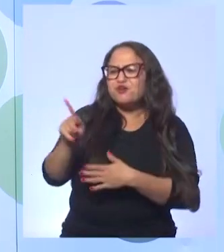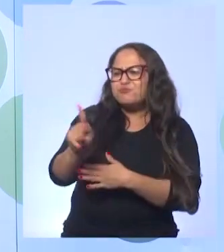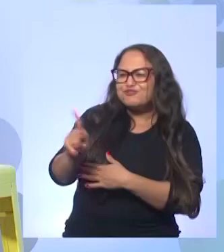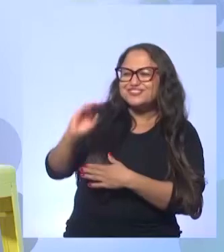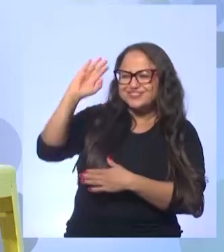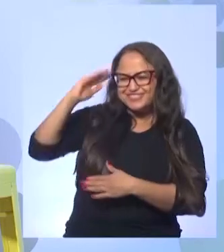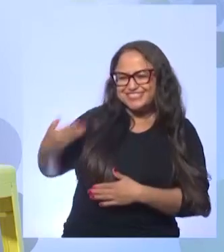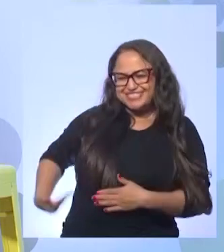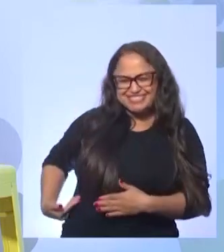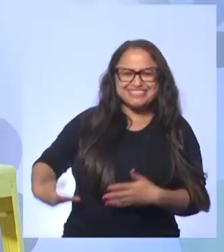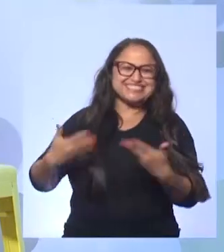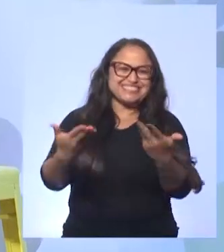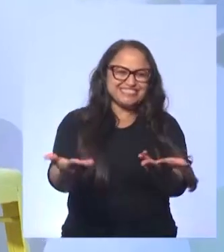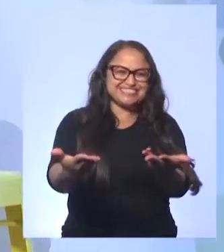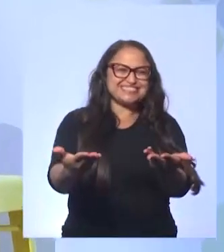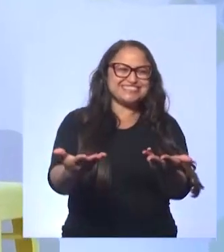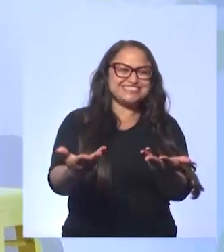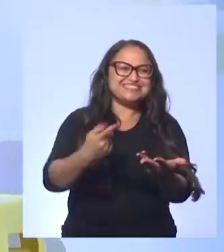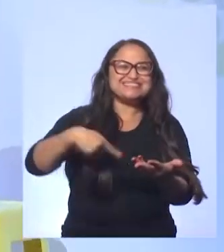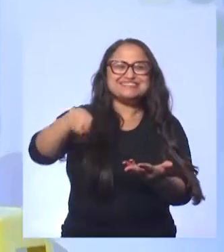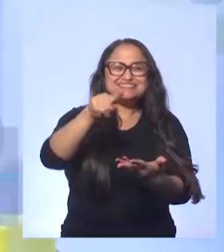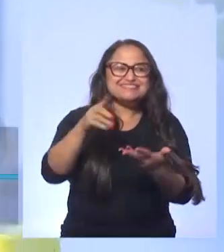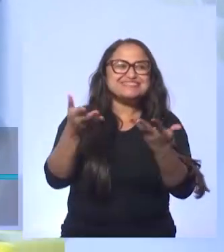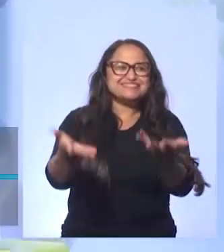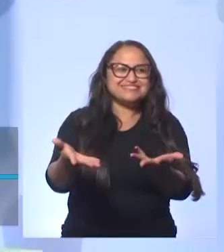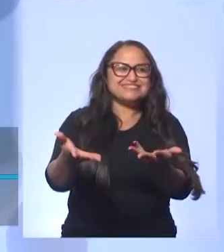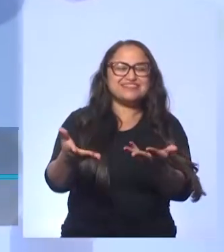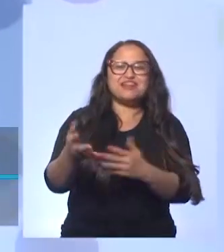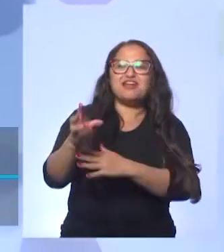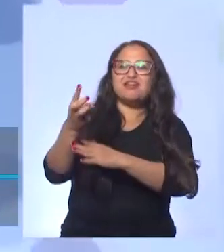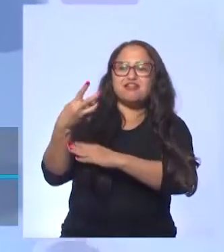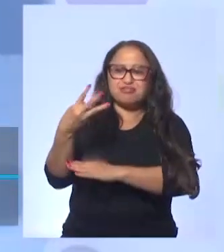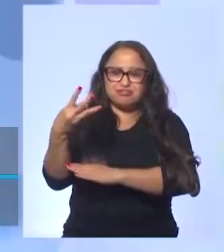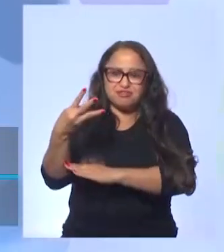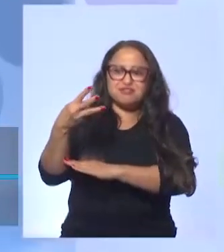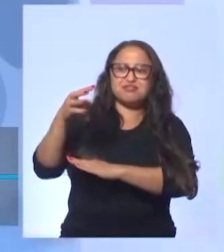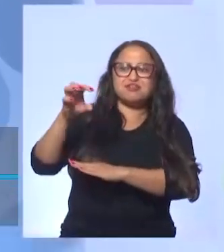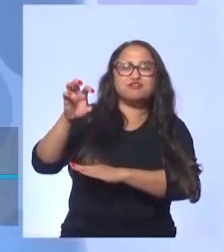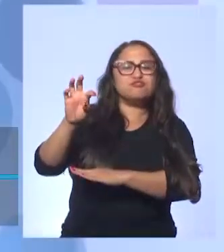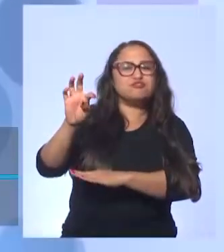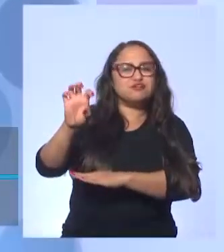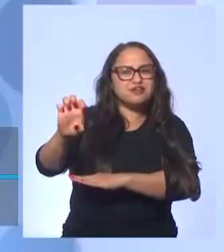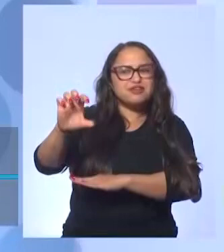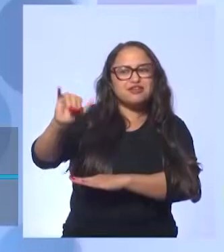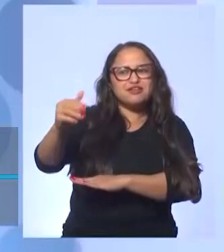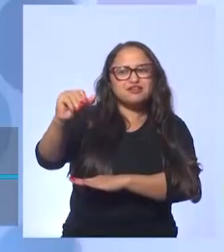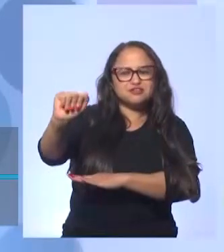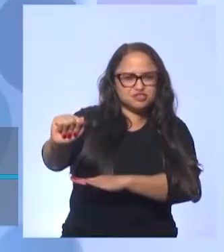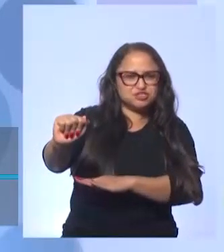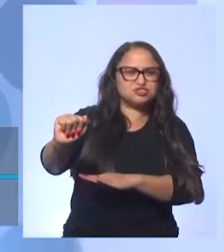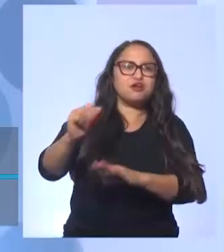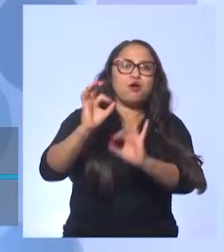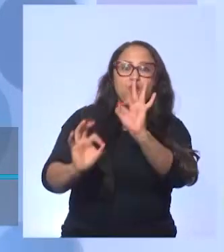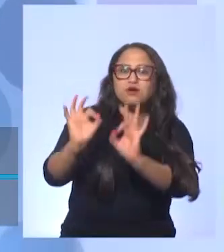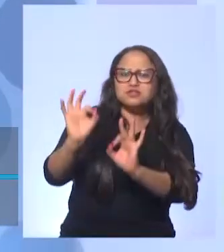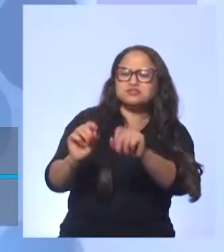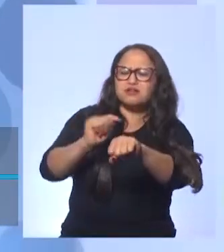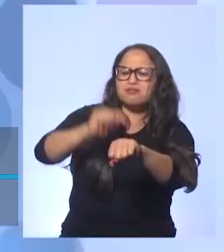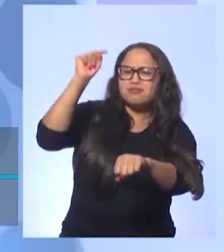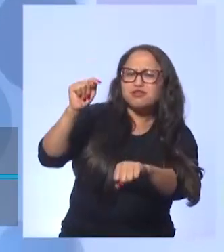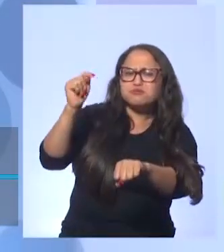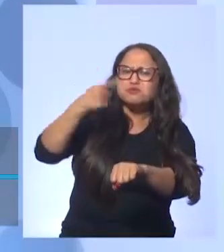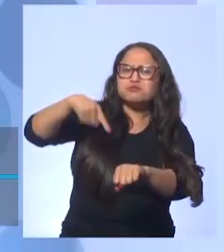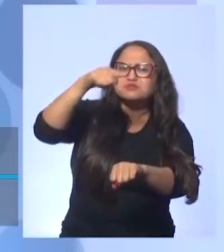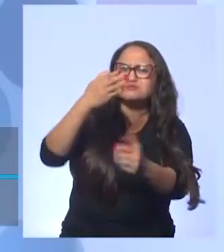você. Então vamos aí, né, alunos da terceiro termo aí da EJA, começar a se organizar esse tempinho que a gente tem